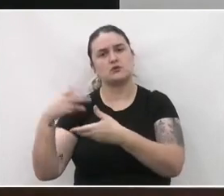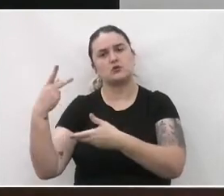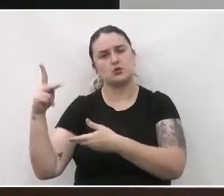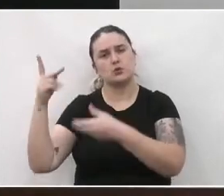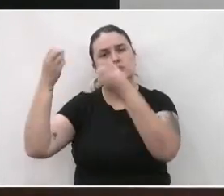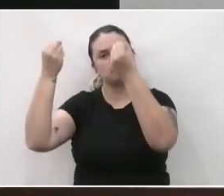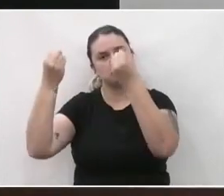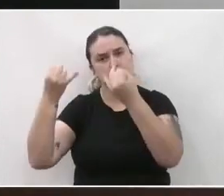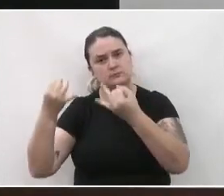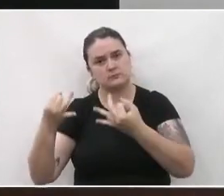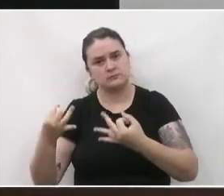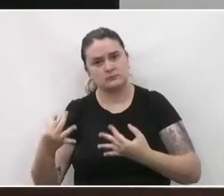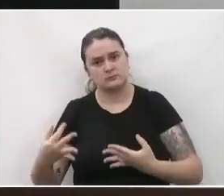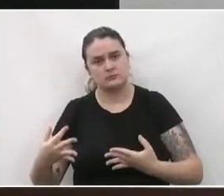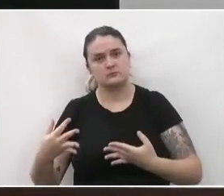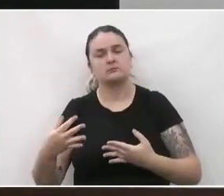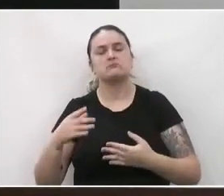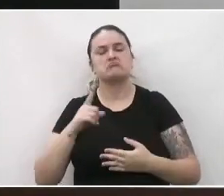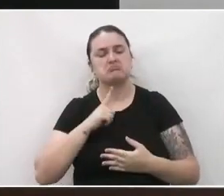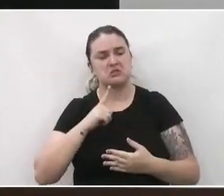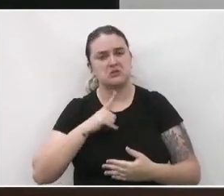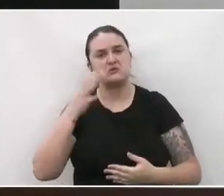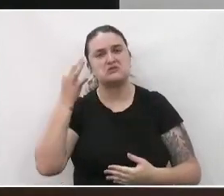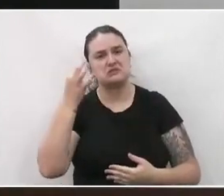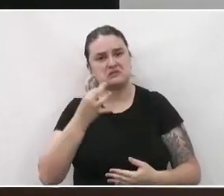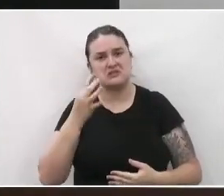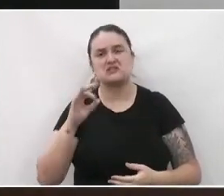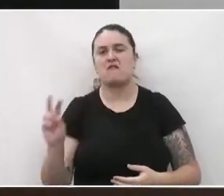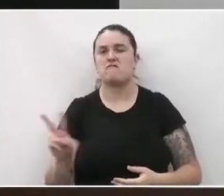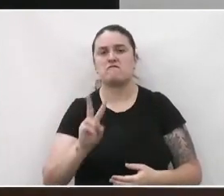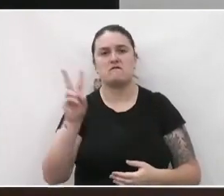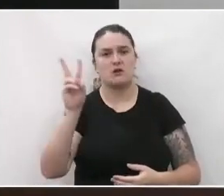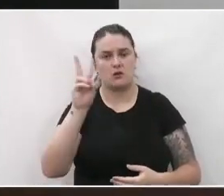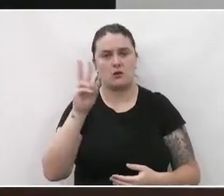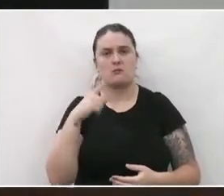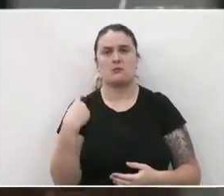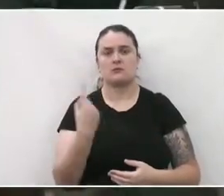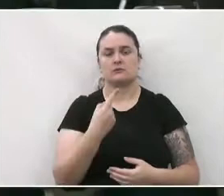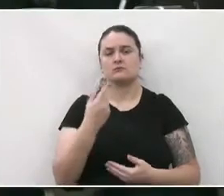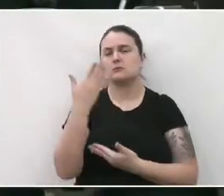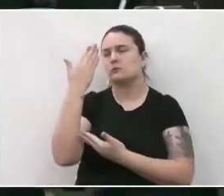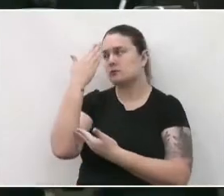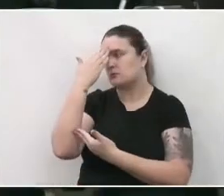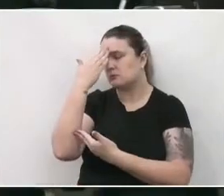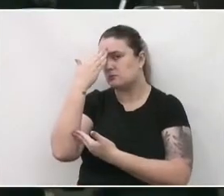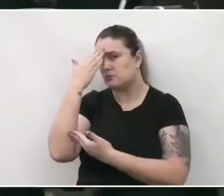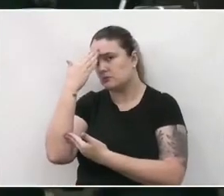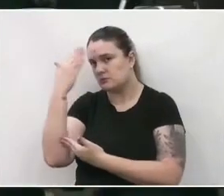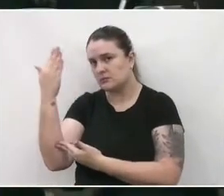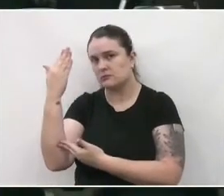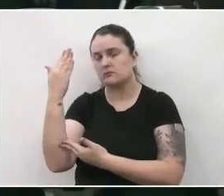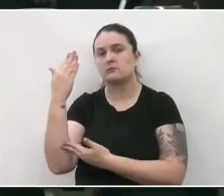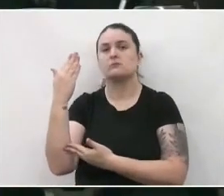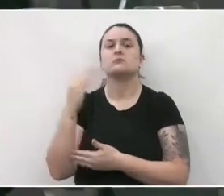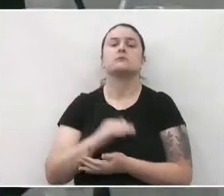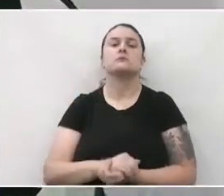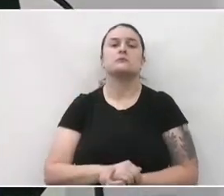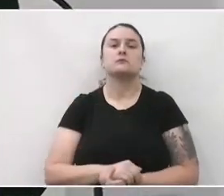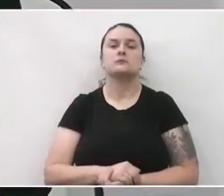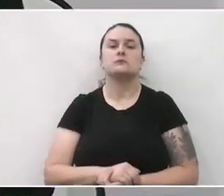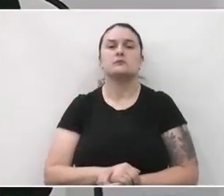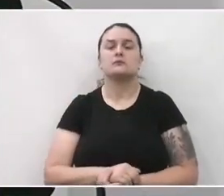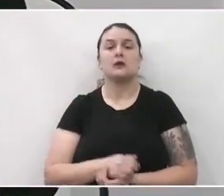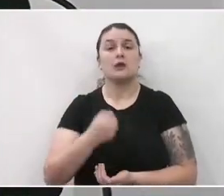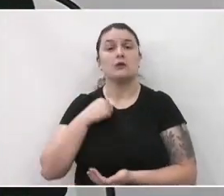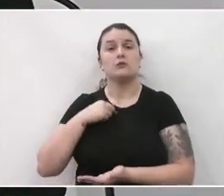pelas explanações. Com certeza foi de grande valia para todos nós. Eu que agradeço e, como disse,